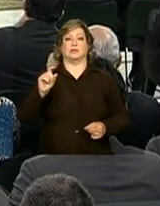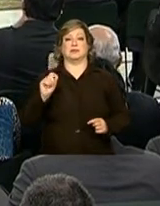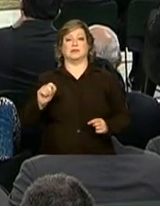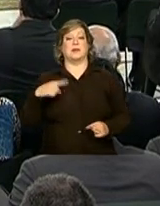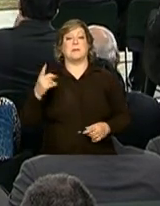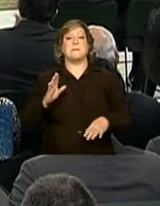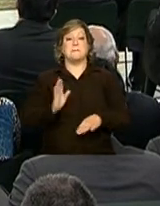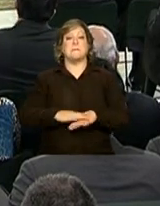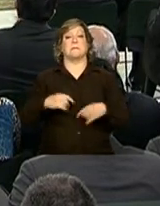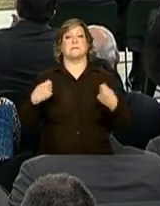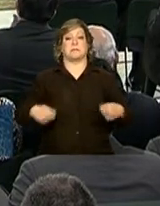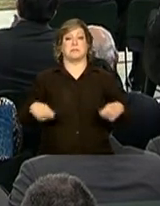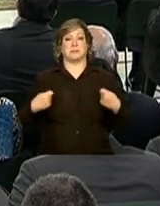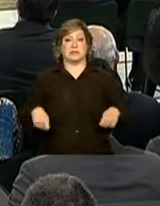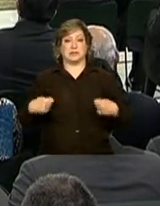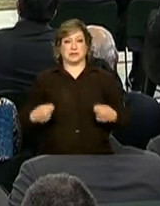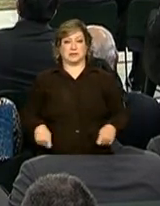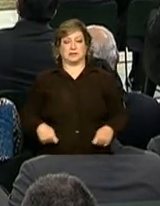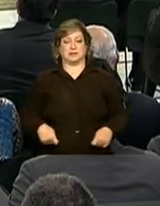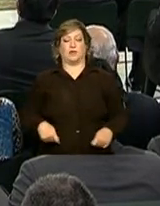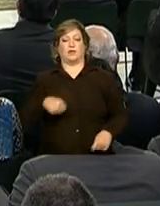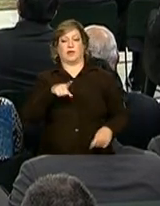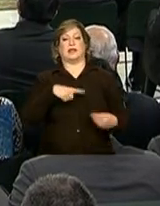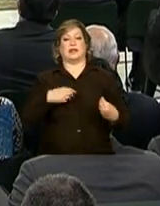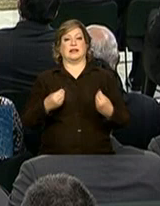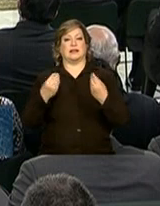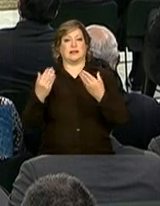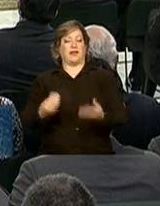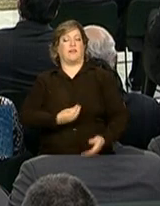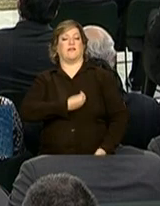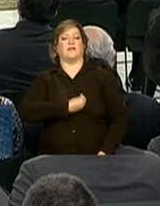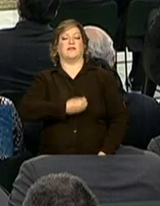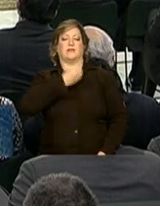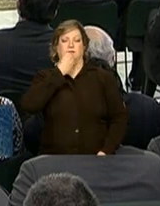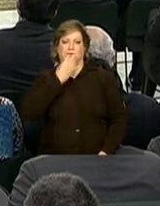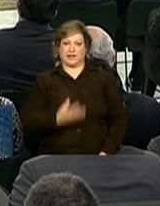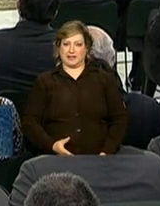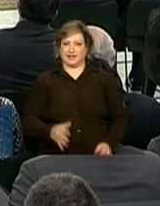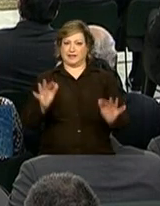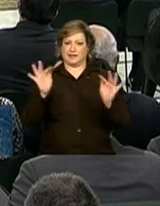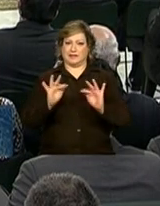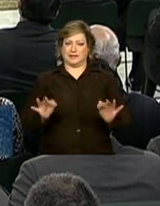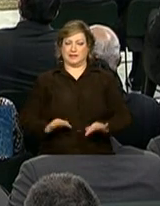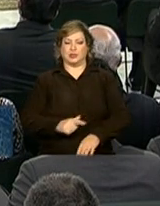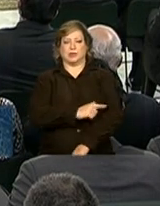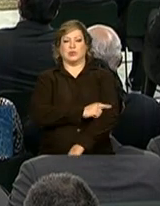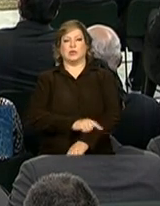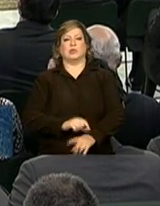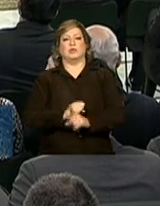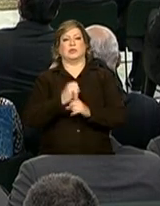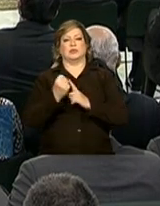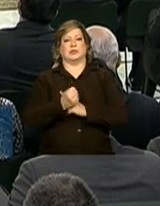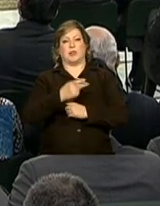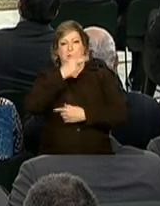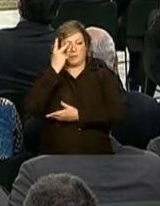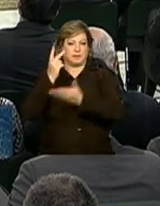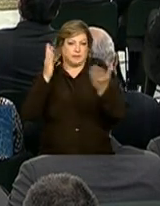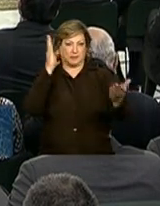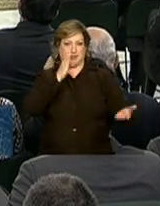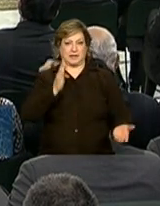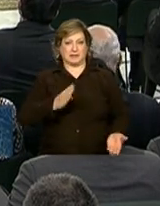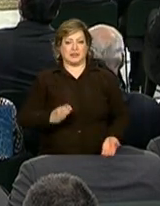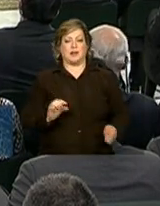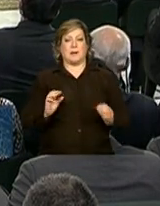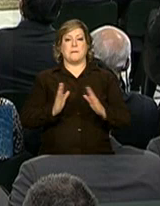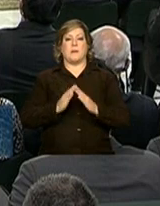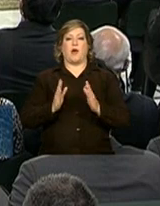mais precisam. Você está levando dignidade, cidadania e justiça social aos brasileiros e brasileiras